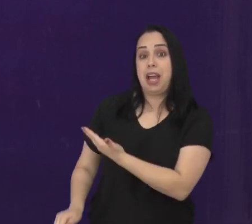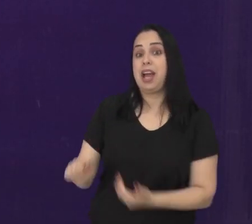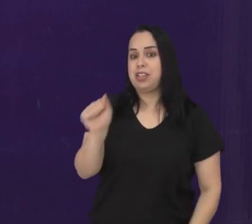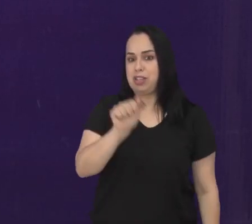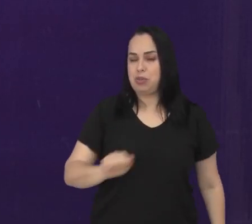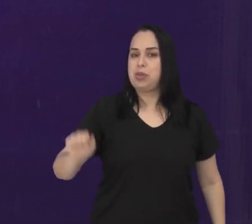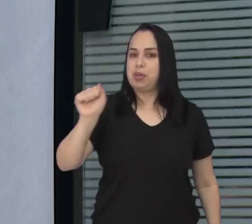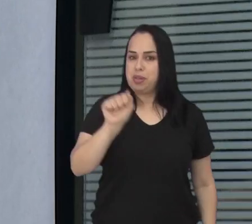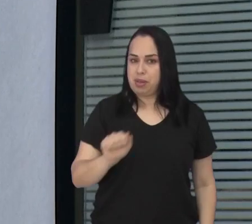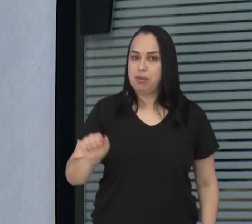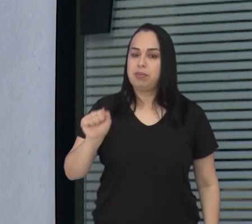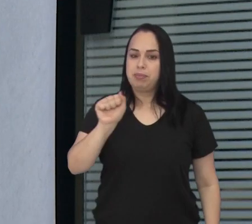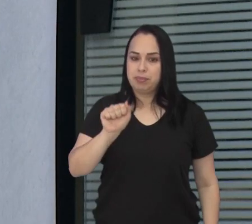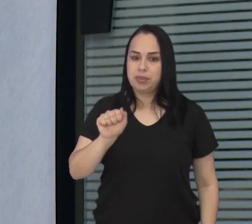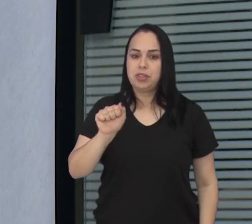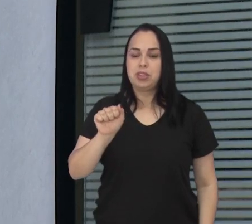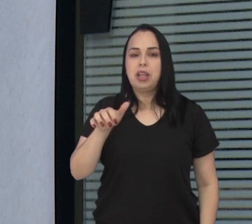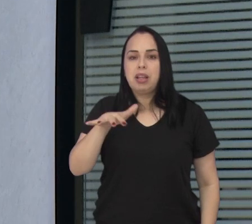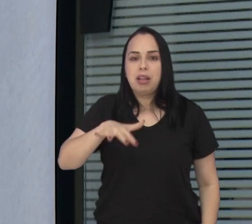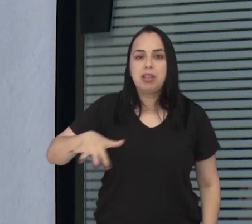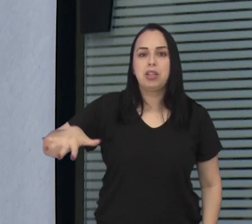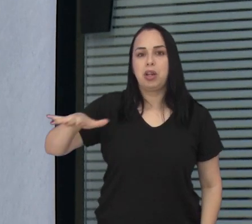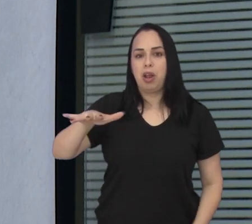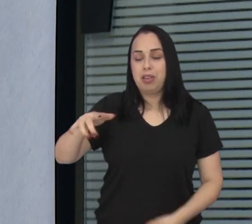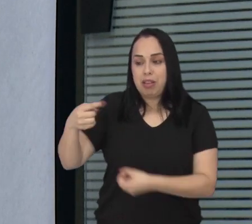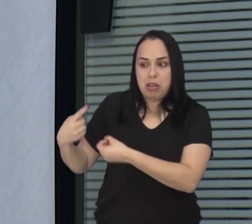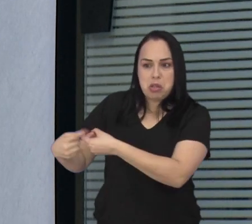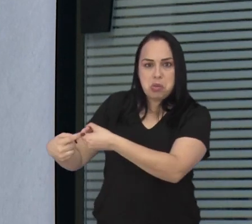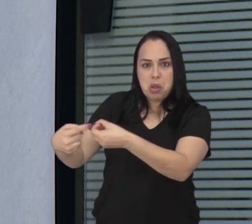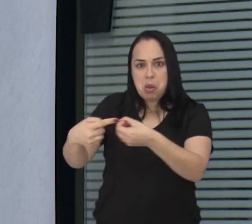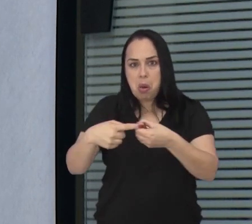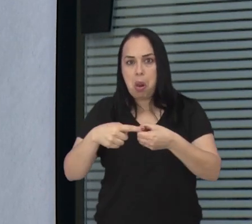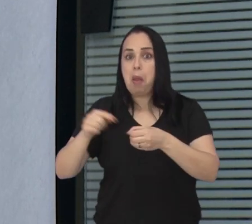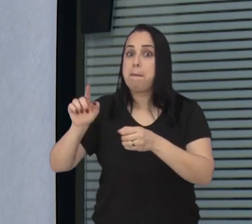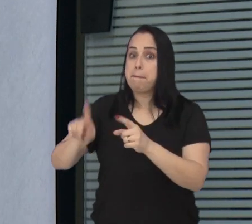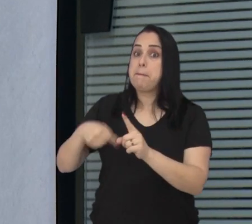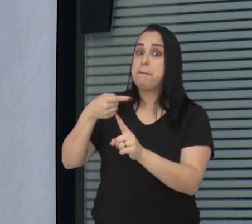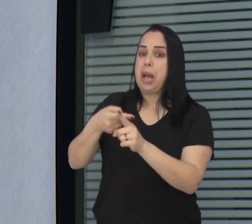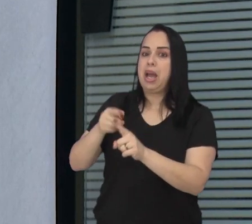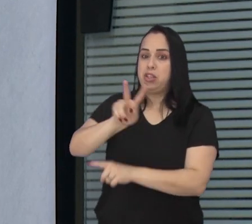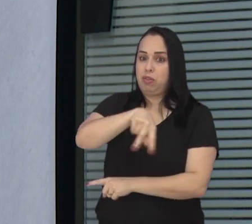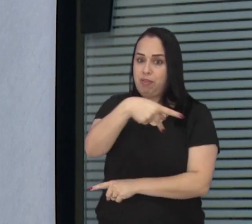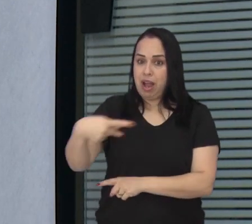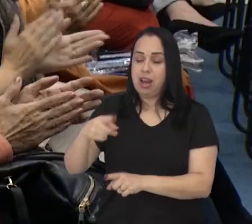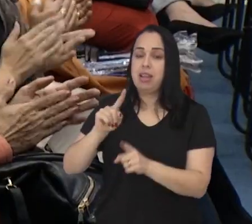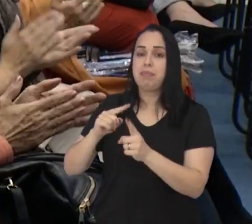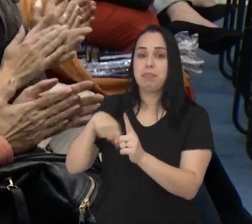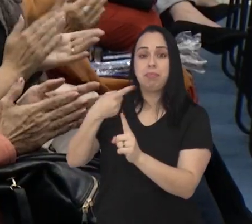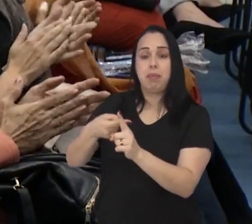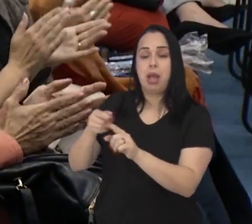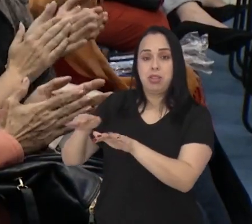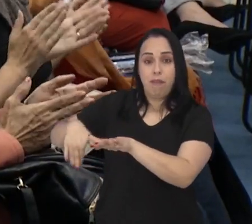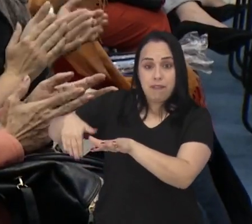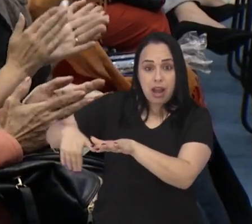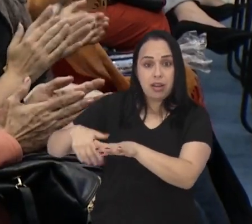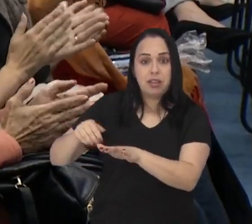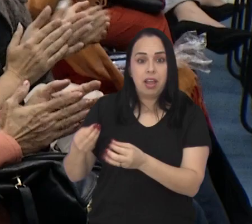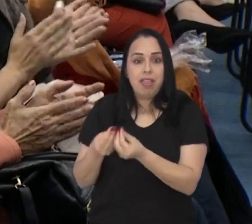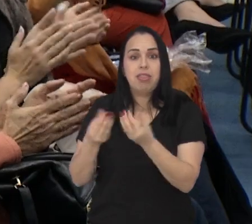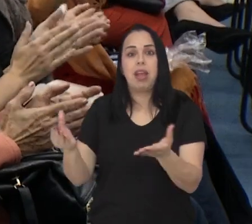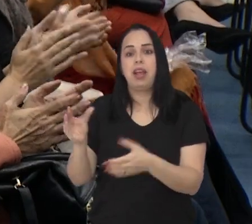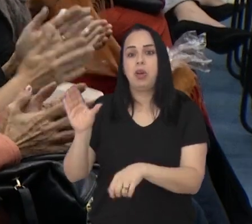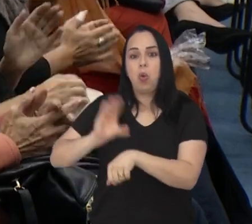anval mulher projeto da associação de municípios do Vale do Paraíba e litoral norte que busca promover a